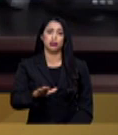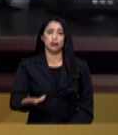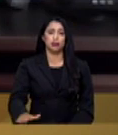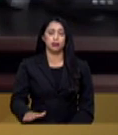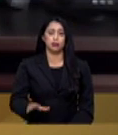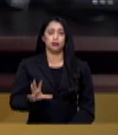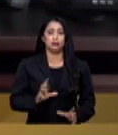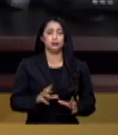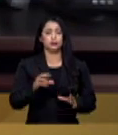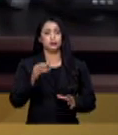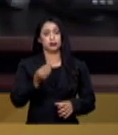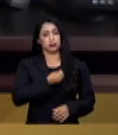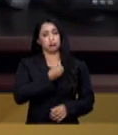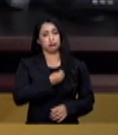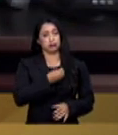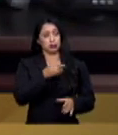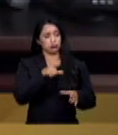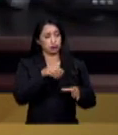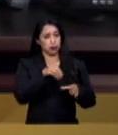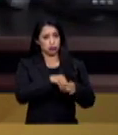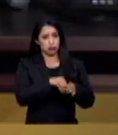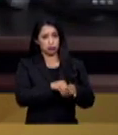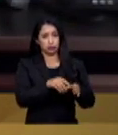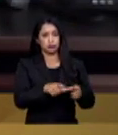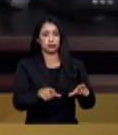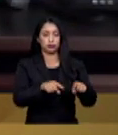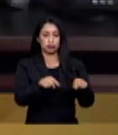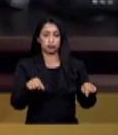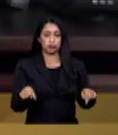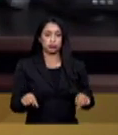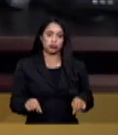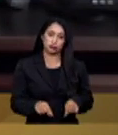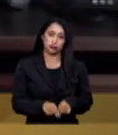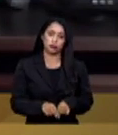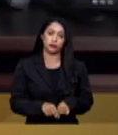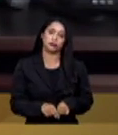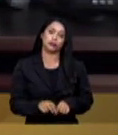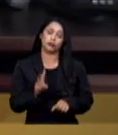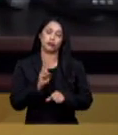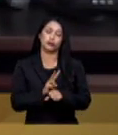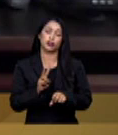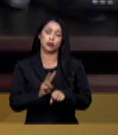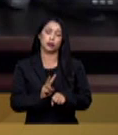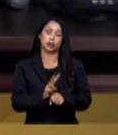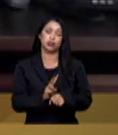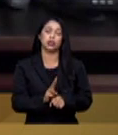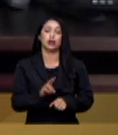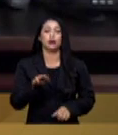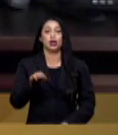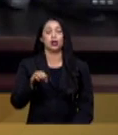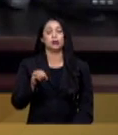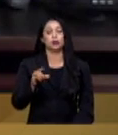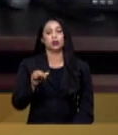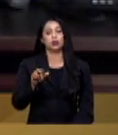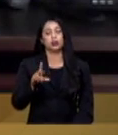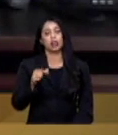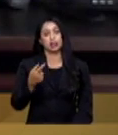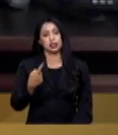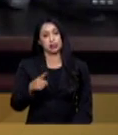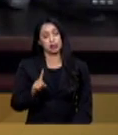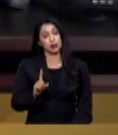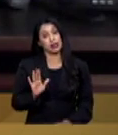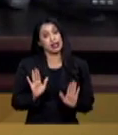nesse estabelecimento. Portanto, de novo aqui, e a modulação é isso, às vezes